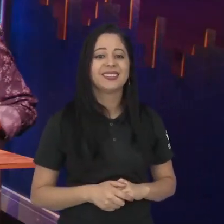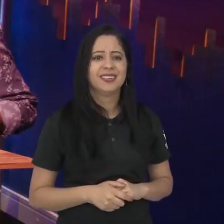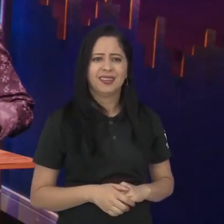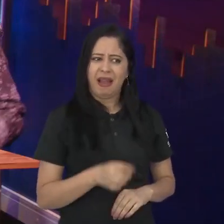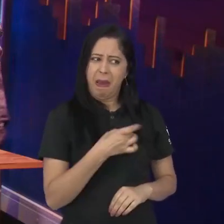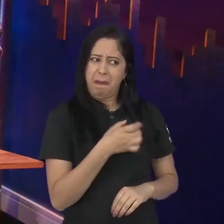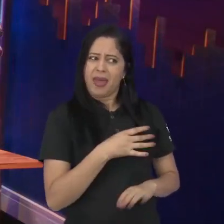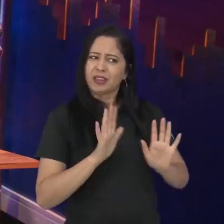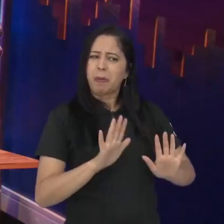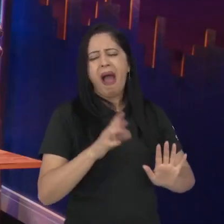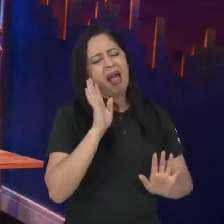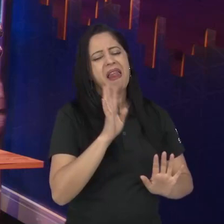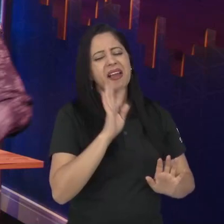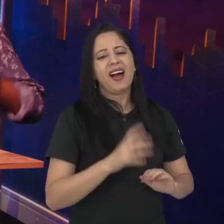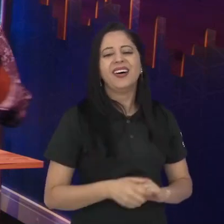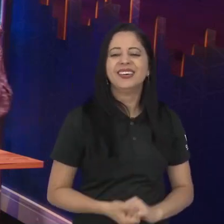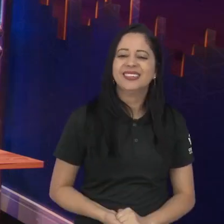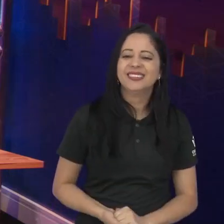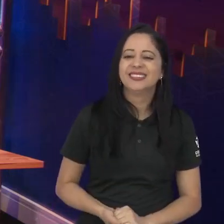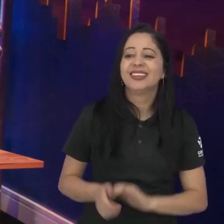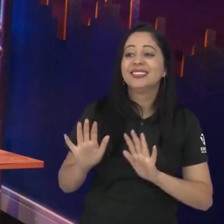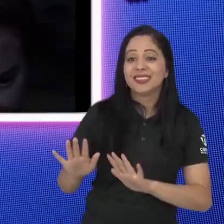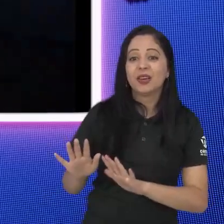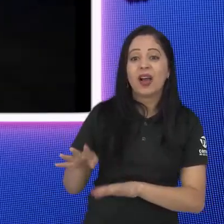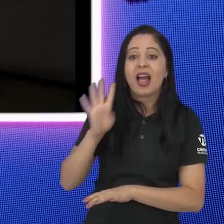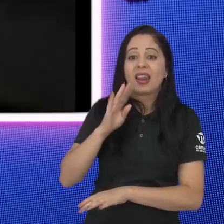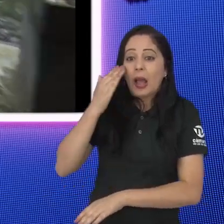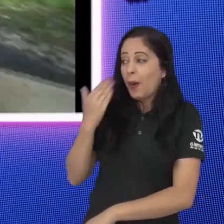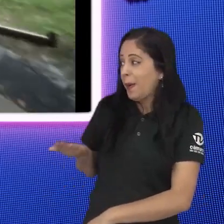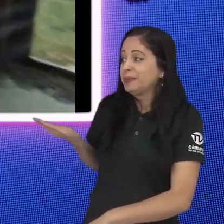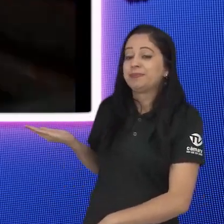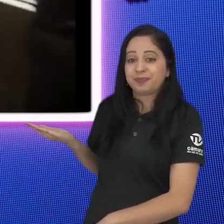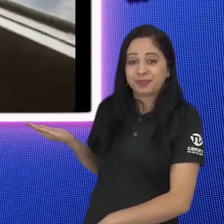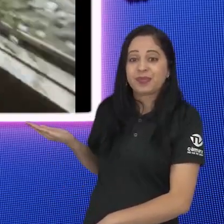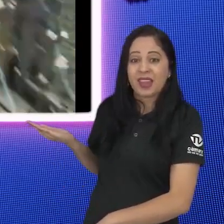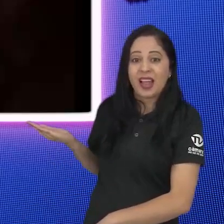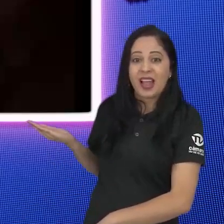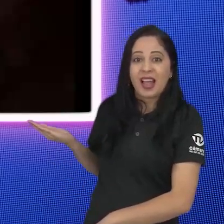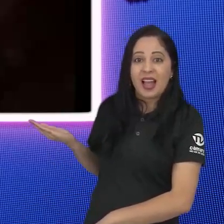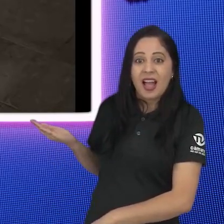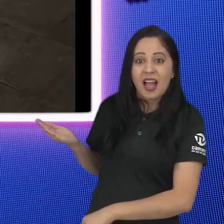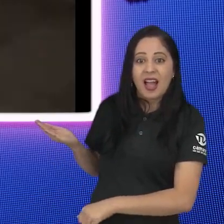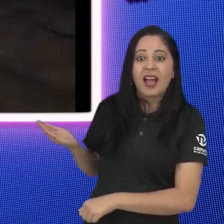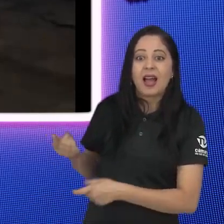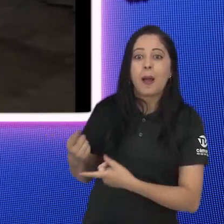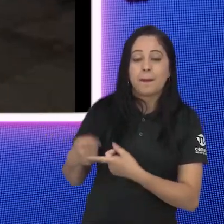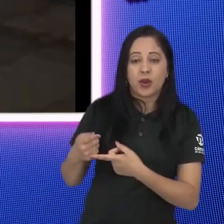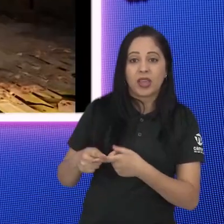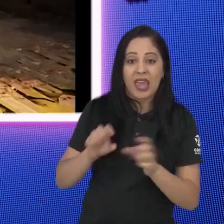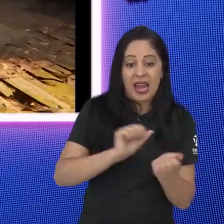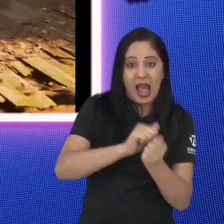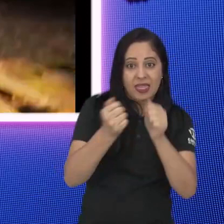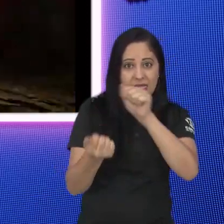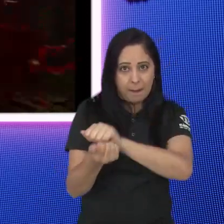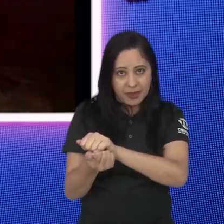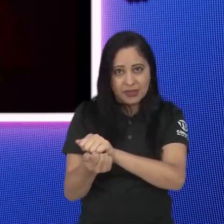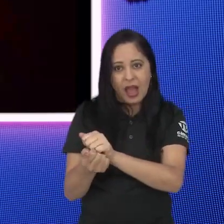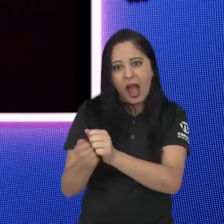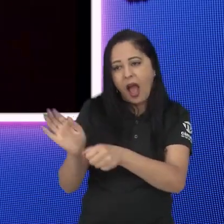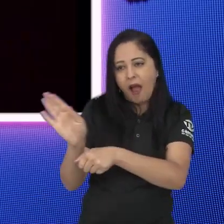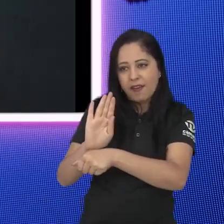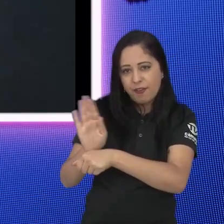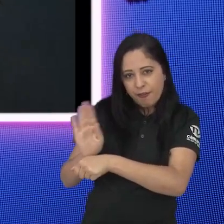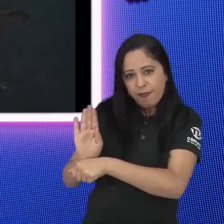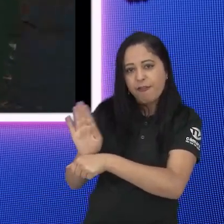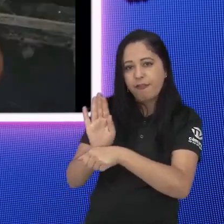jogo ganhou... É assustador, mas é muito legal. É legal porque eles pegaram, né? Conseguiram adaptar na ficção com uma